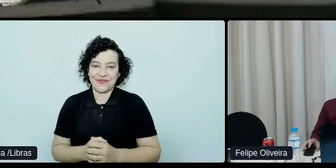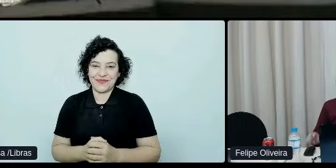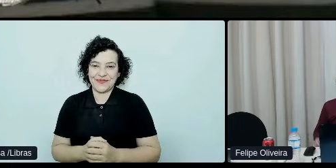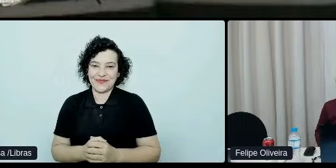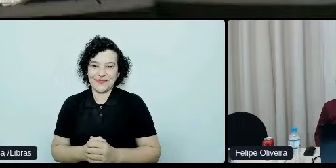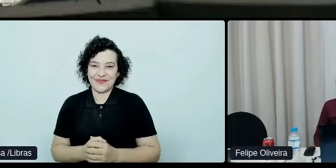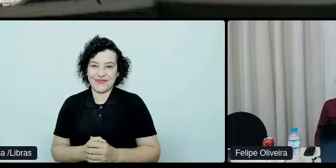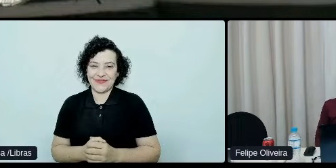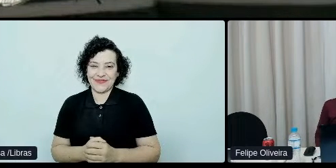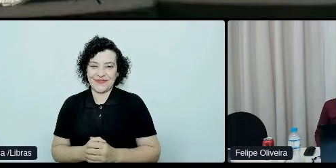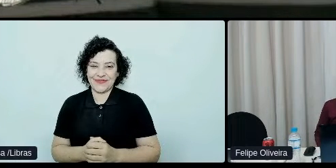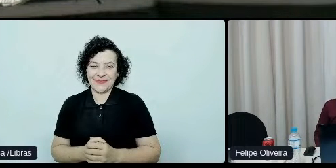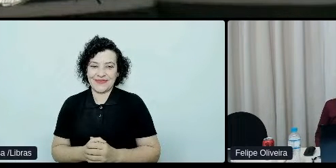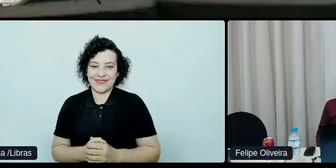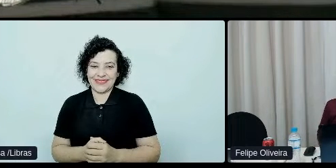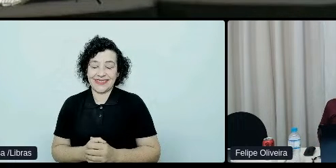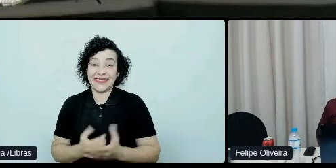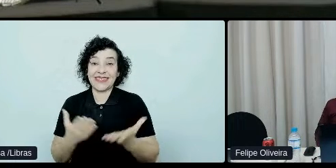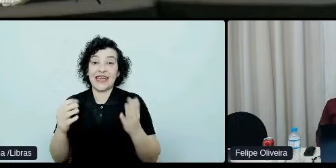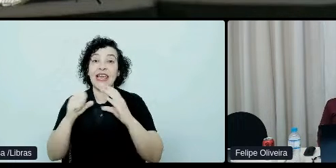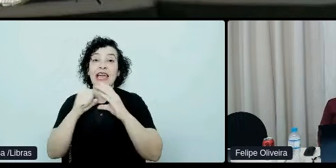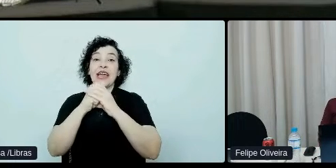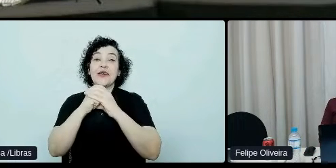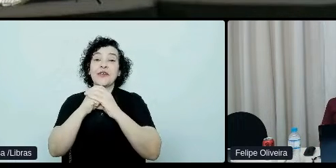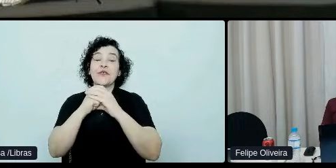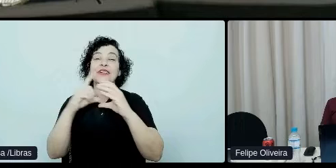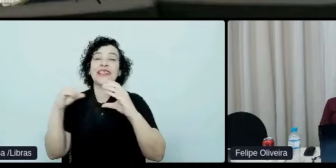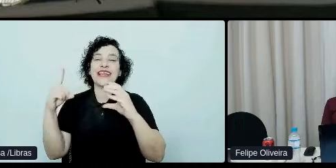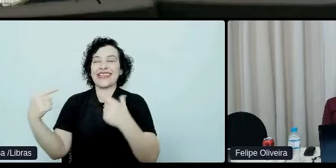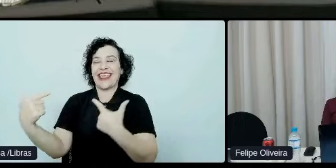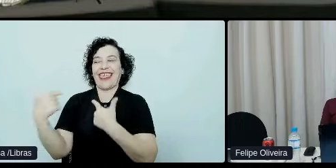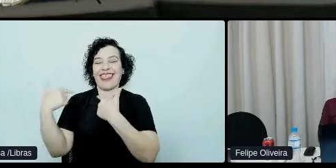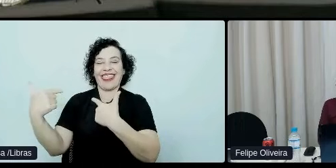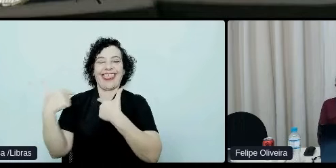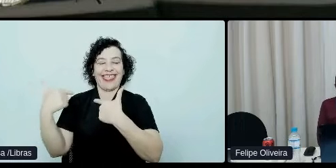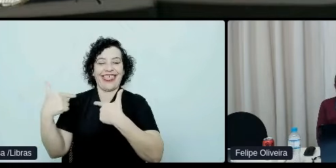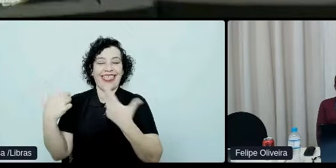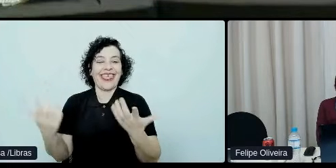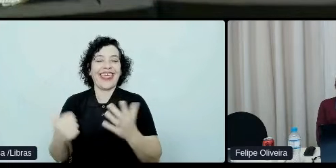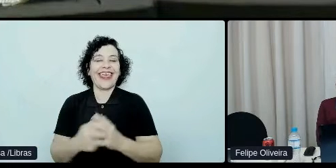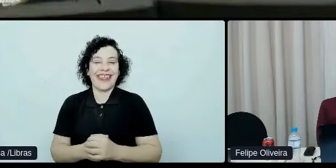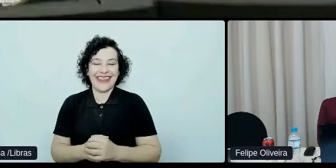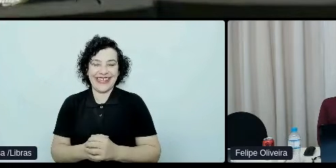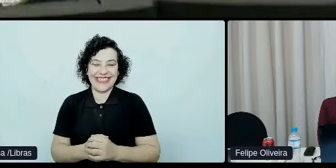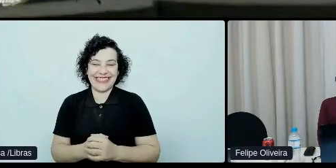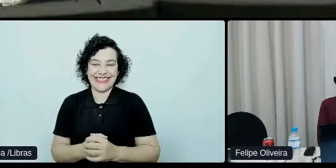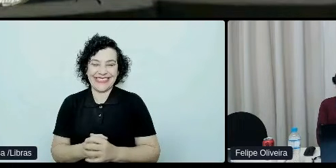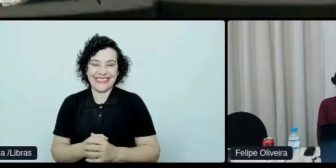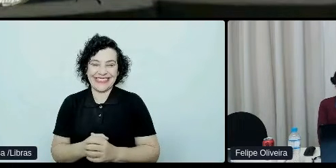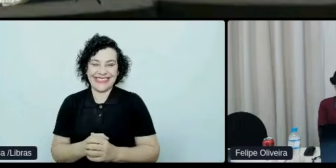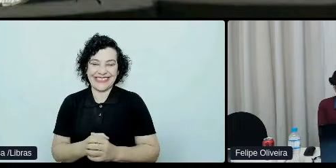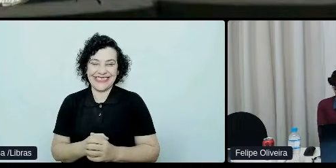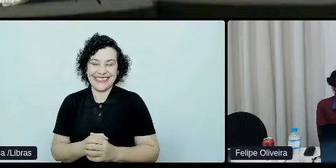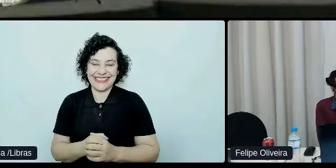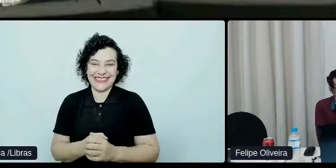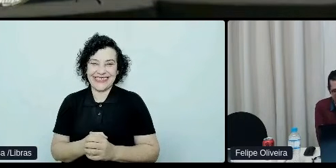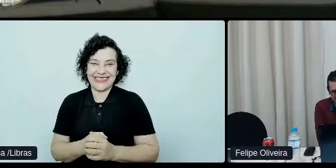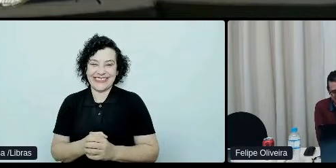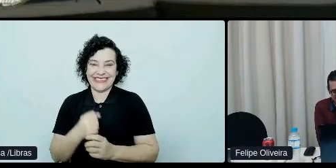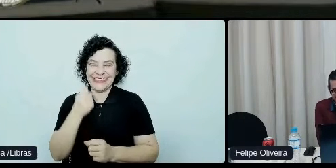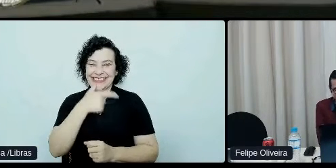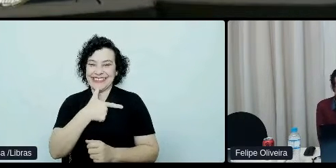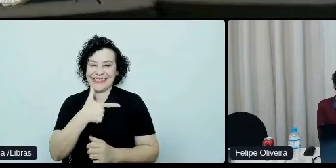É isso aí. O pessoal da coordenação tá me zoando aqui, pessoal. Tá aqui me enchendo o saco. Por